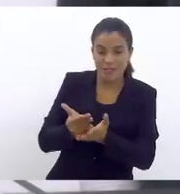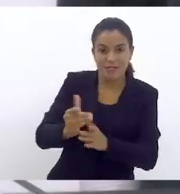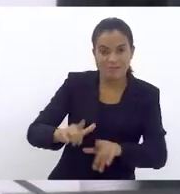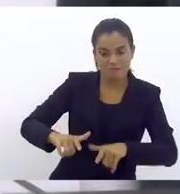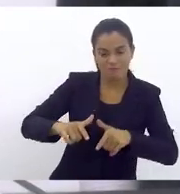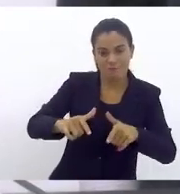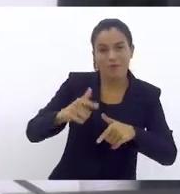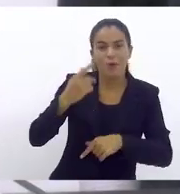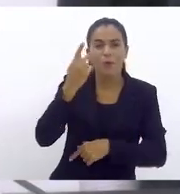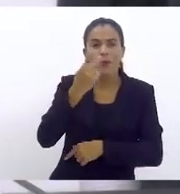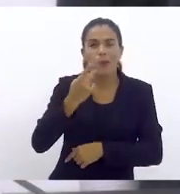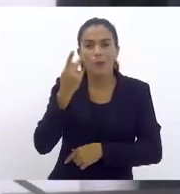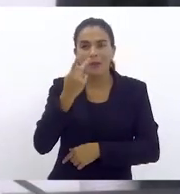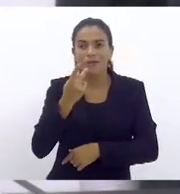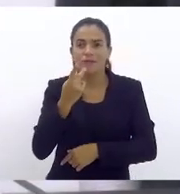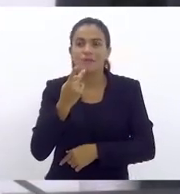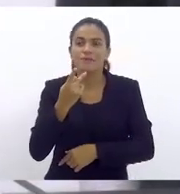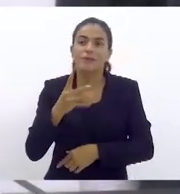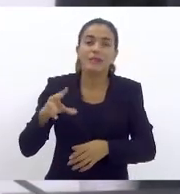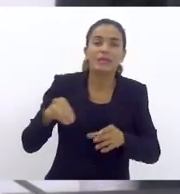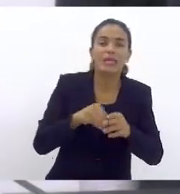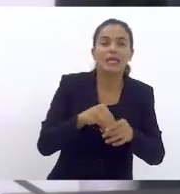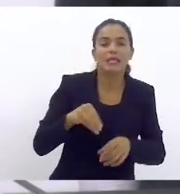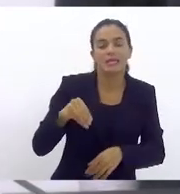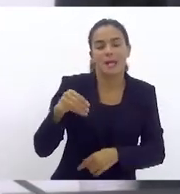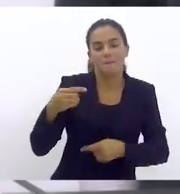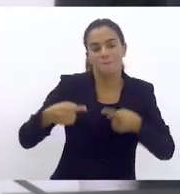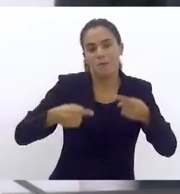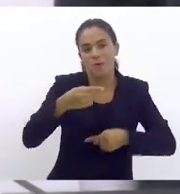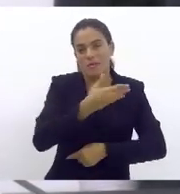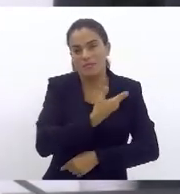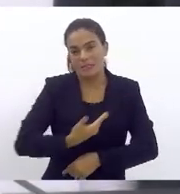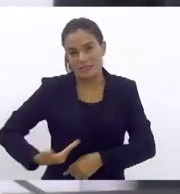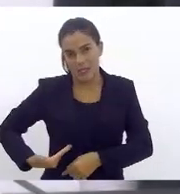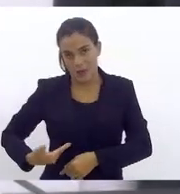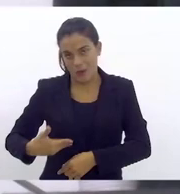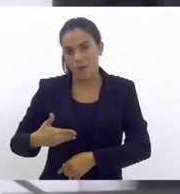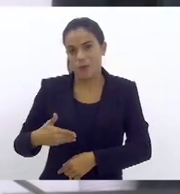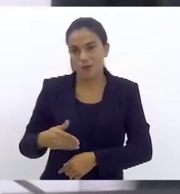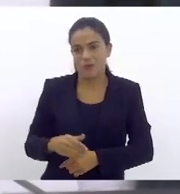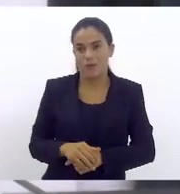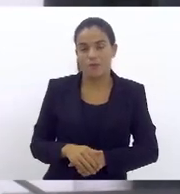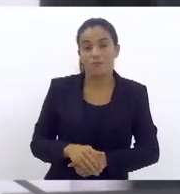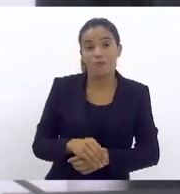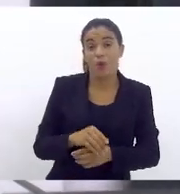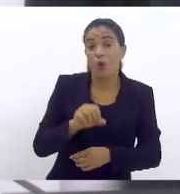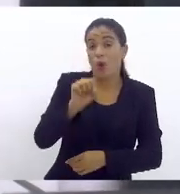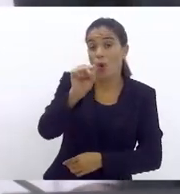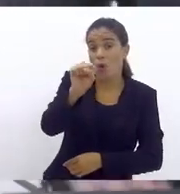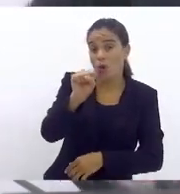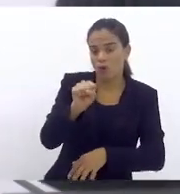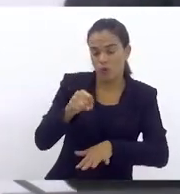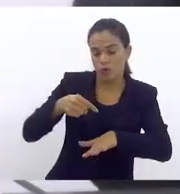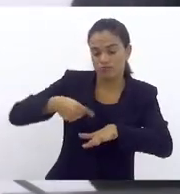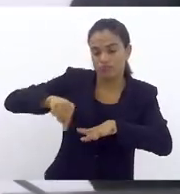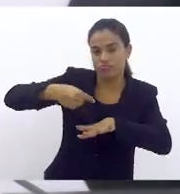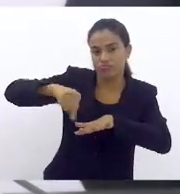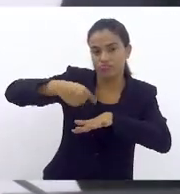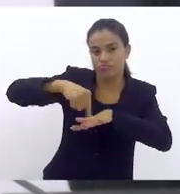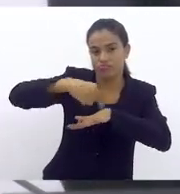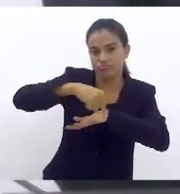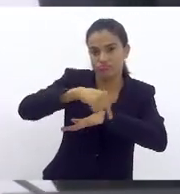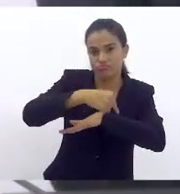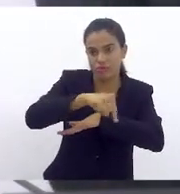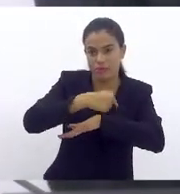abrangente à colocação dentro da política de saúde como um dos oito eixos estratégicos na minha gestão quero para o desenvolvimento fortalecimento